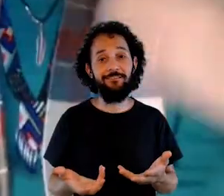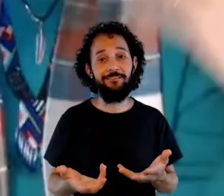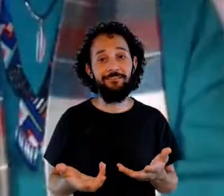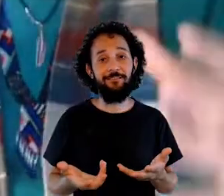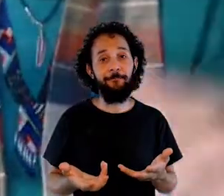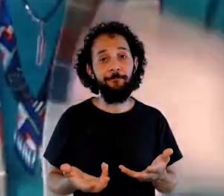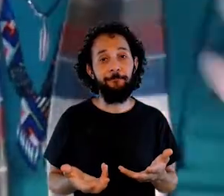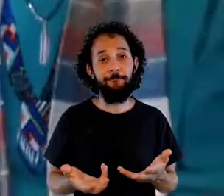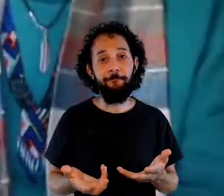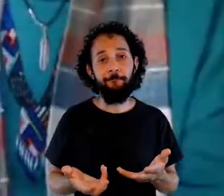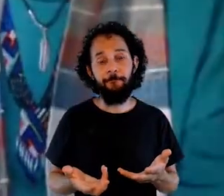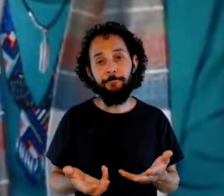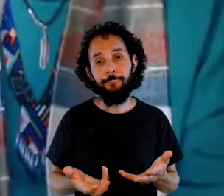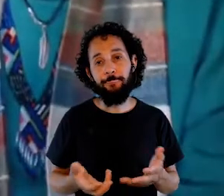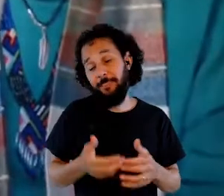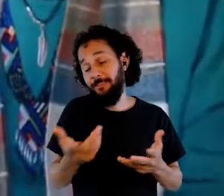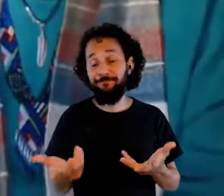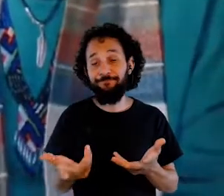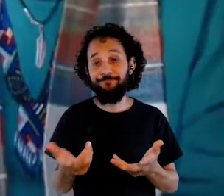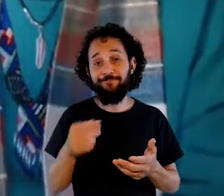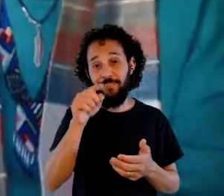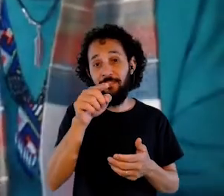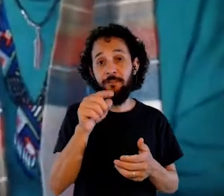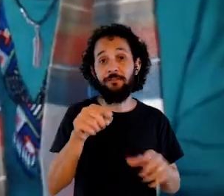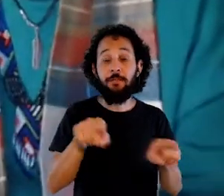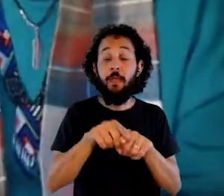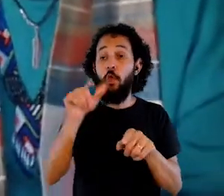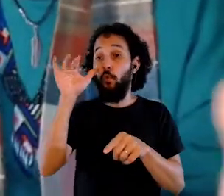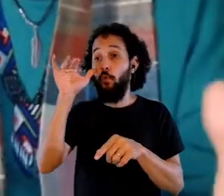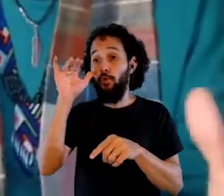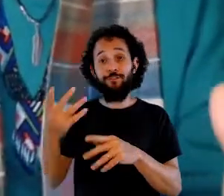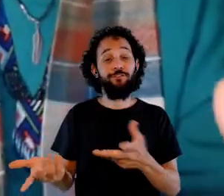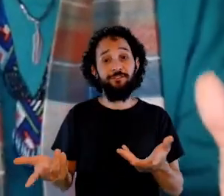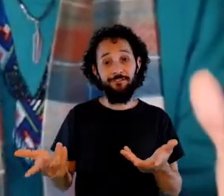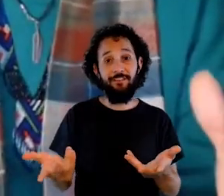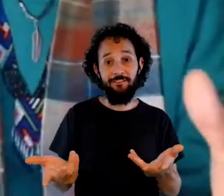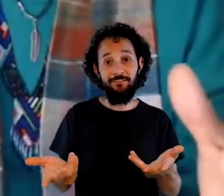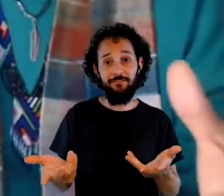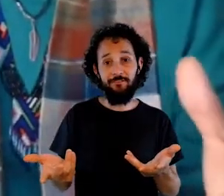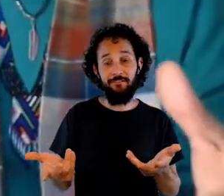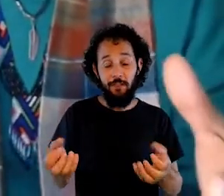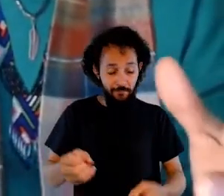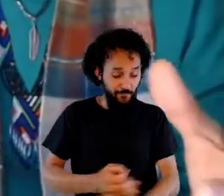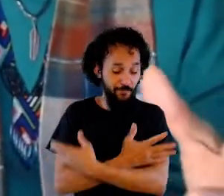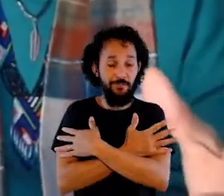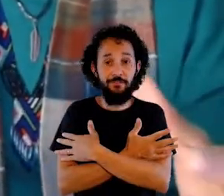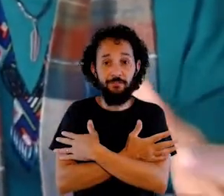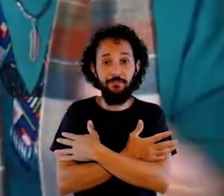Então, você vai... Até a curiosidade. É uma emoção também, que é uma... Muitas vezes,